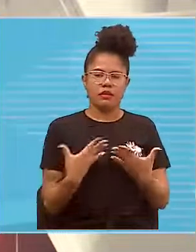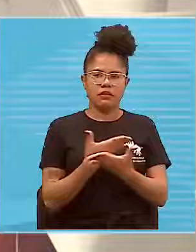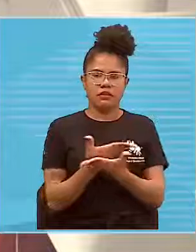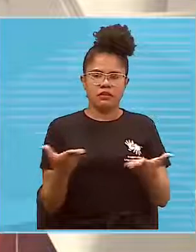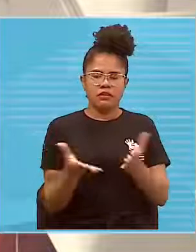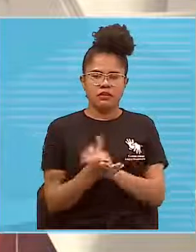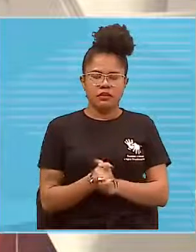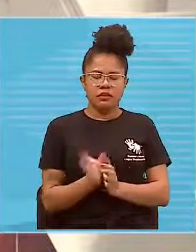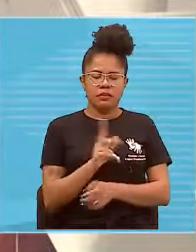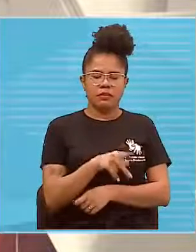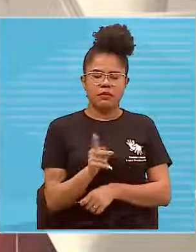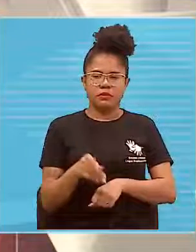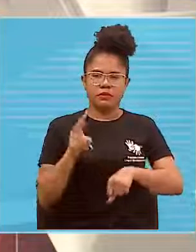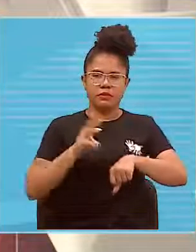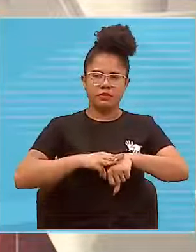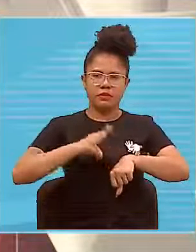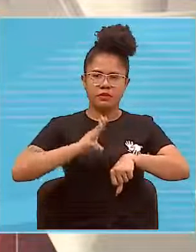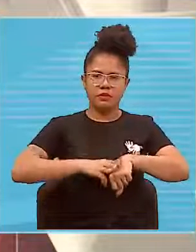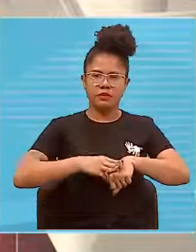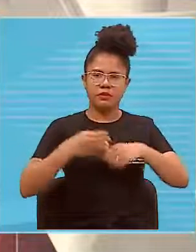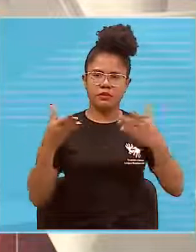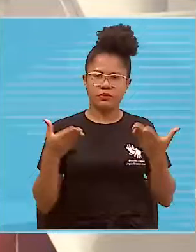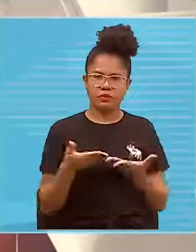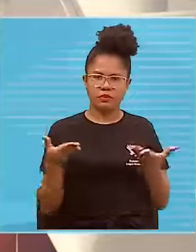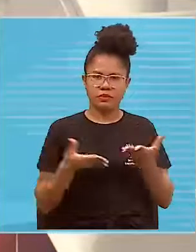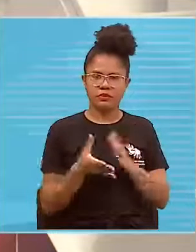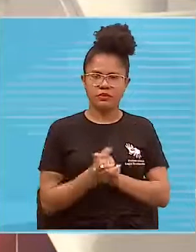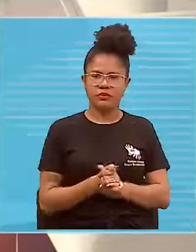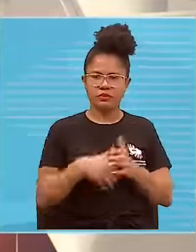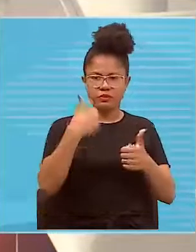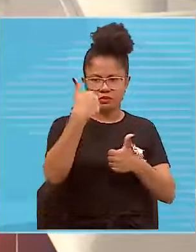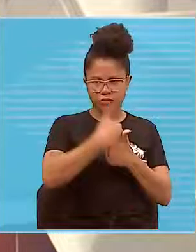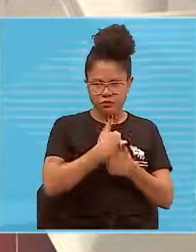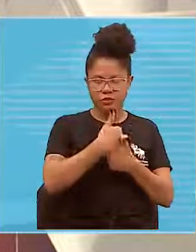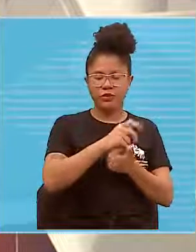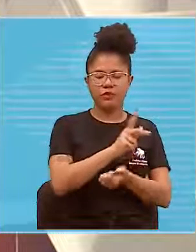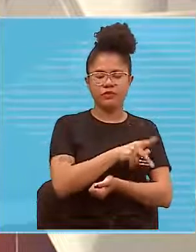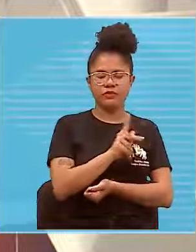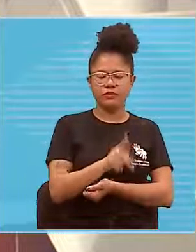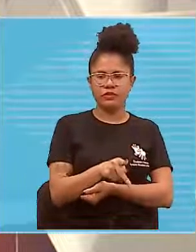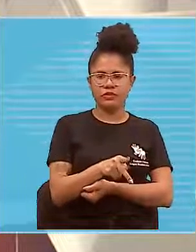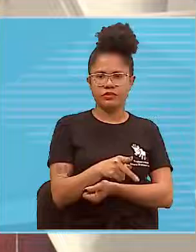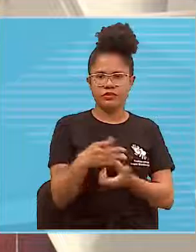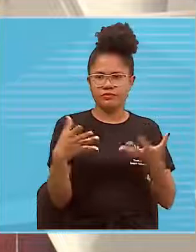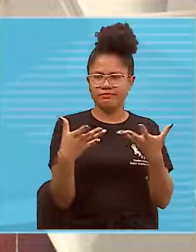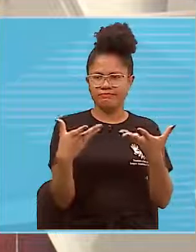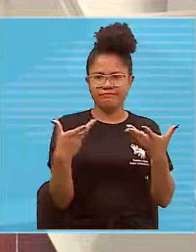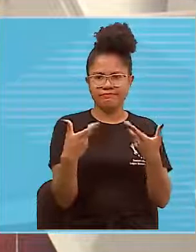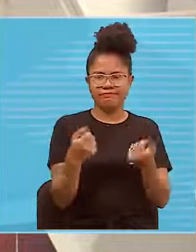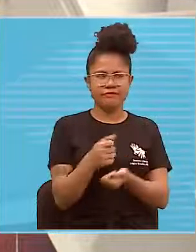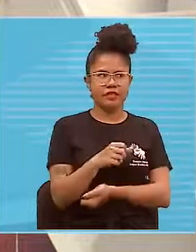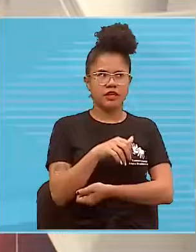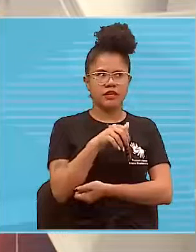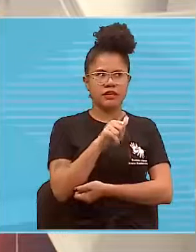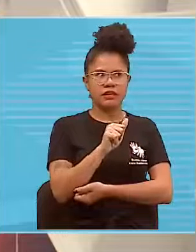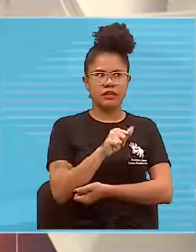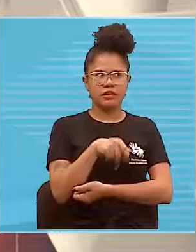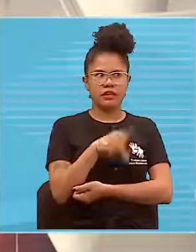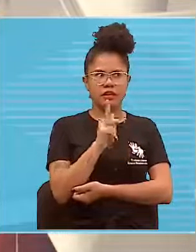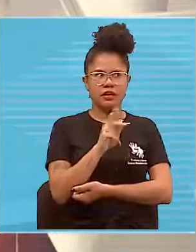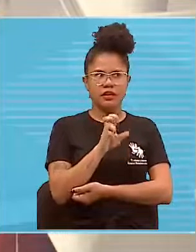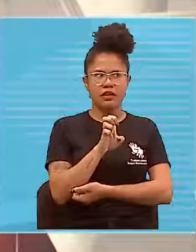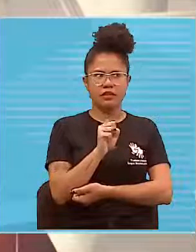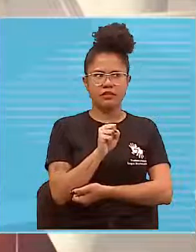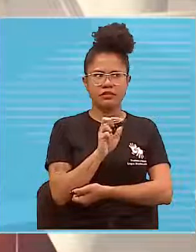como professor de matemática, hoje, substituindo o nosso querido professor e maravilhoso Alexander,